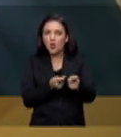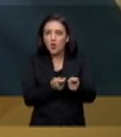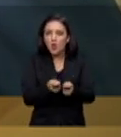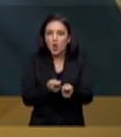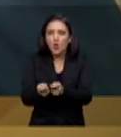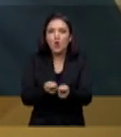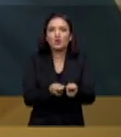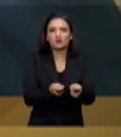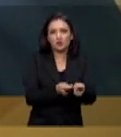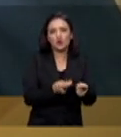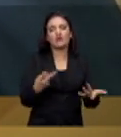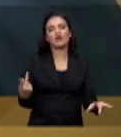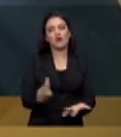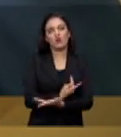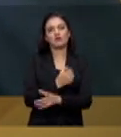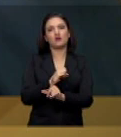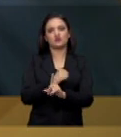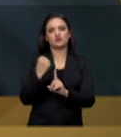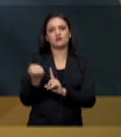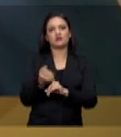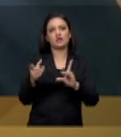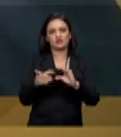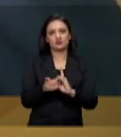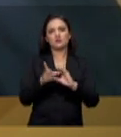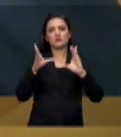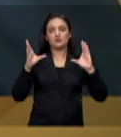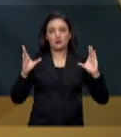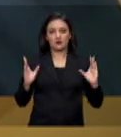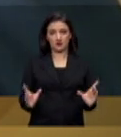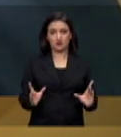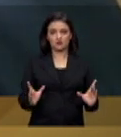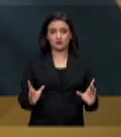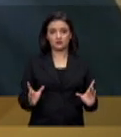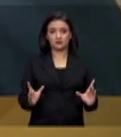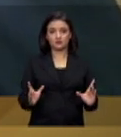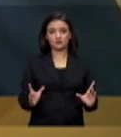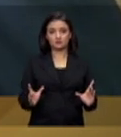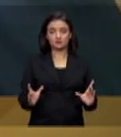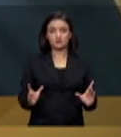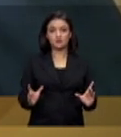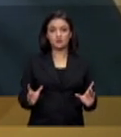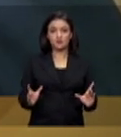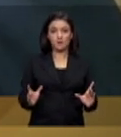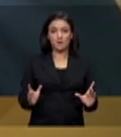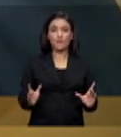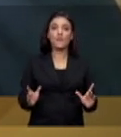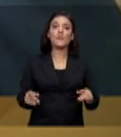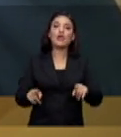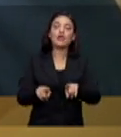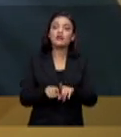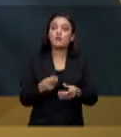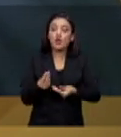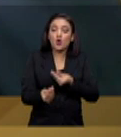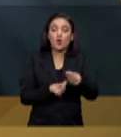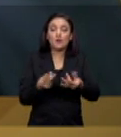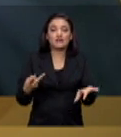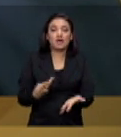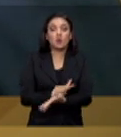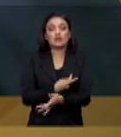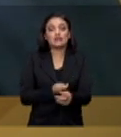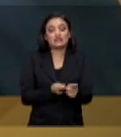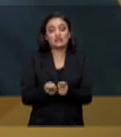numa sociedade democrática sobre todo e qualquer poder, e o juízo do exercício deste controle pela